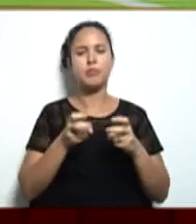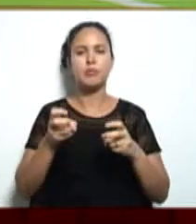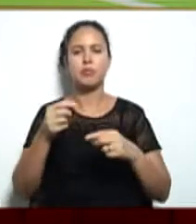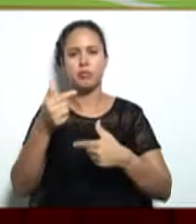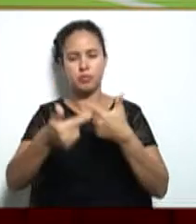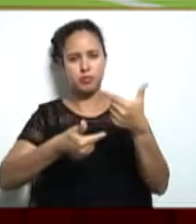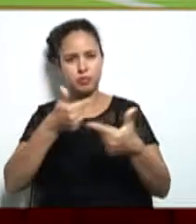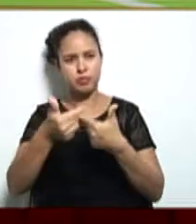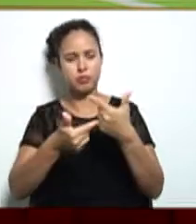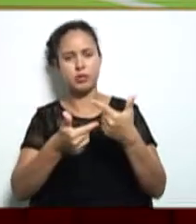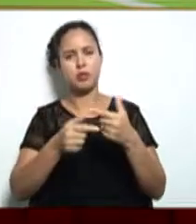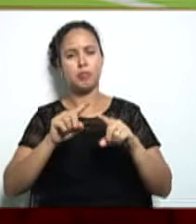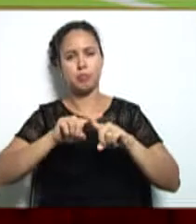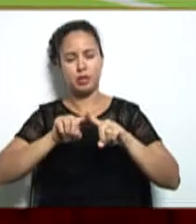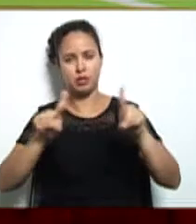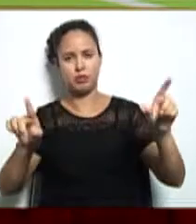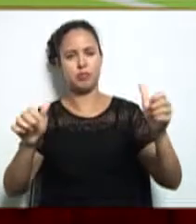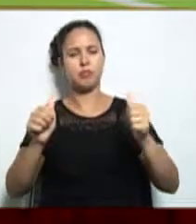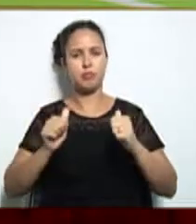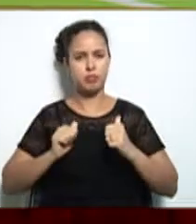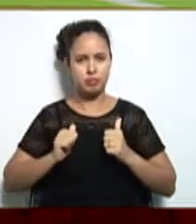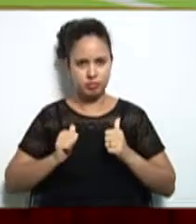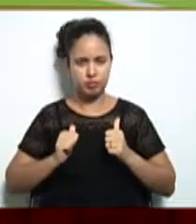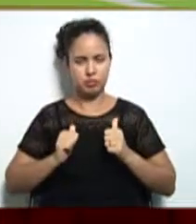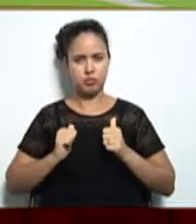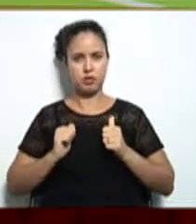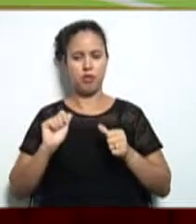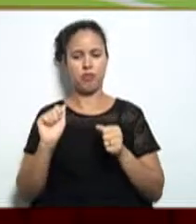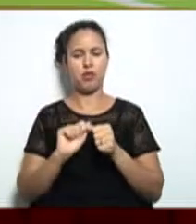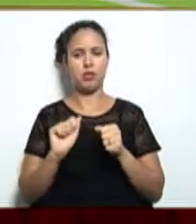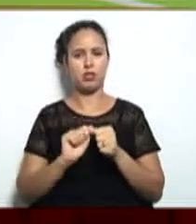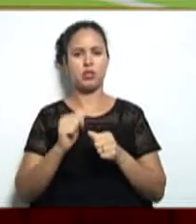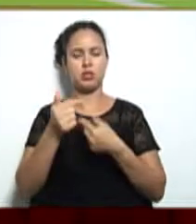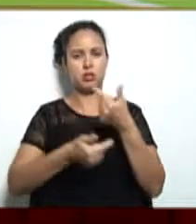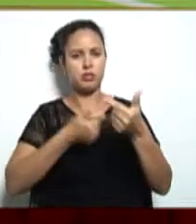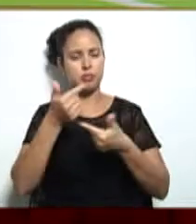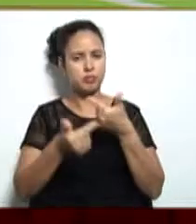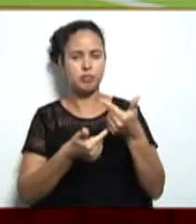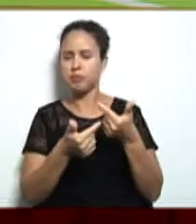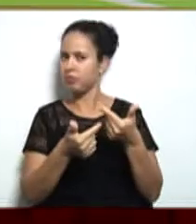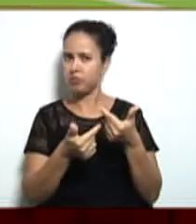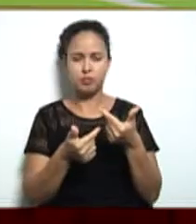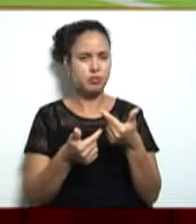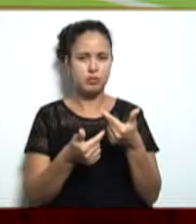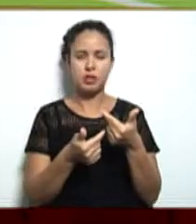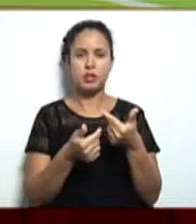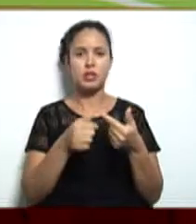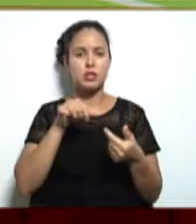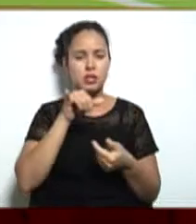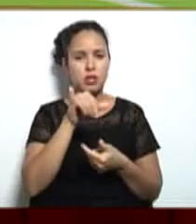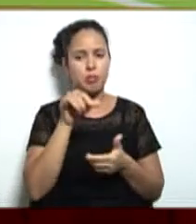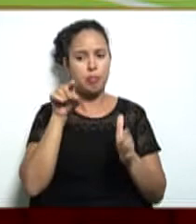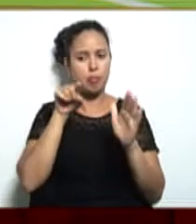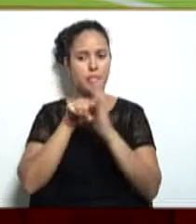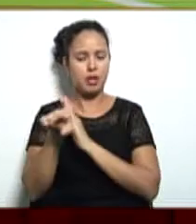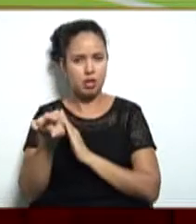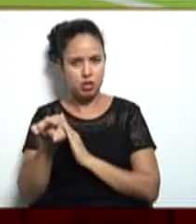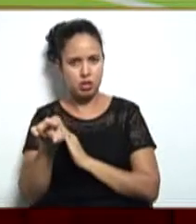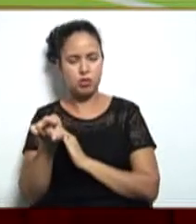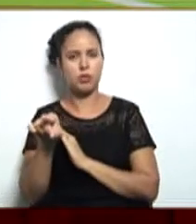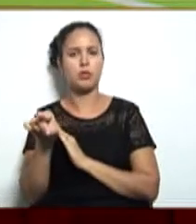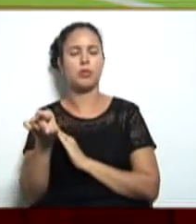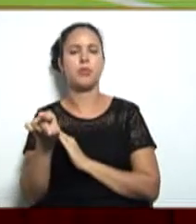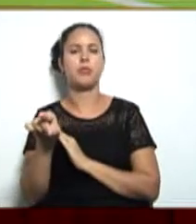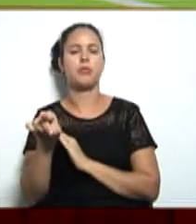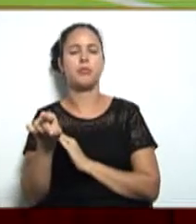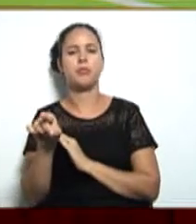não participa do processo, você não faz nada no processo, né? Ah, mas e se eu fizer uma pergunta? Eu fiz alguma